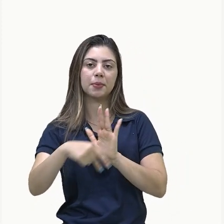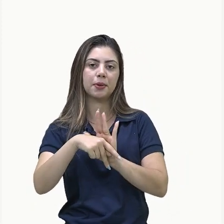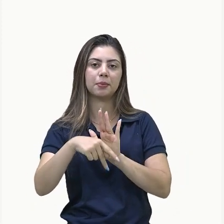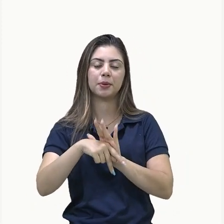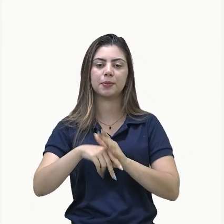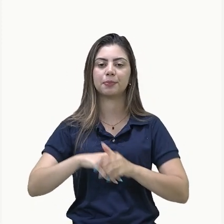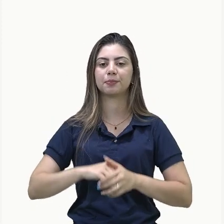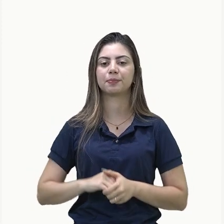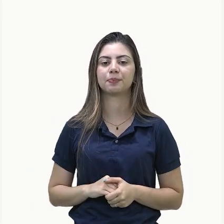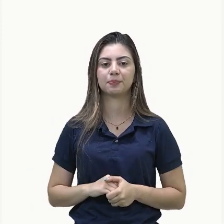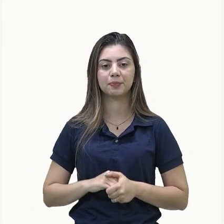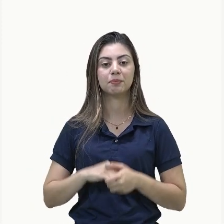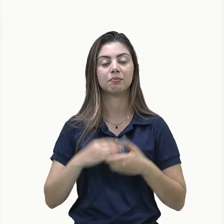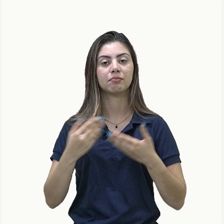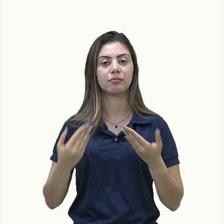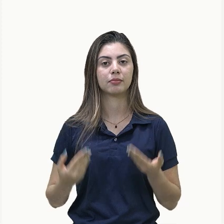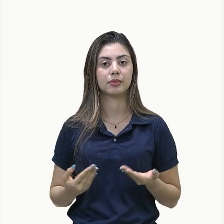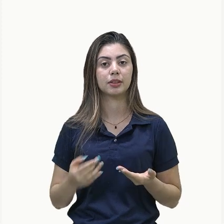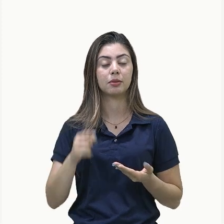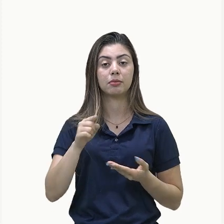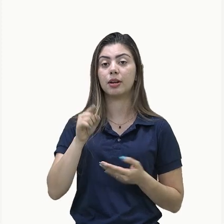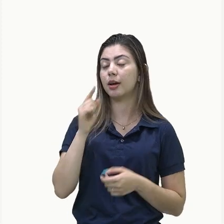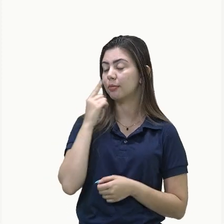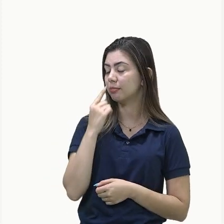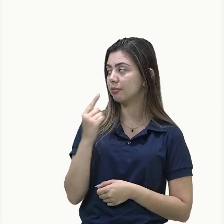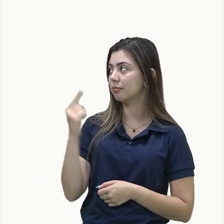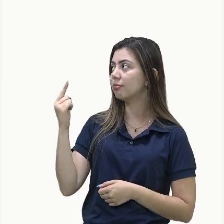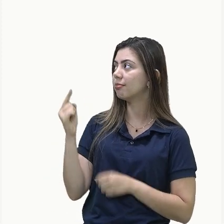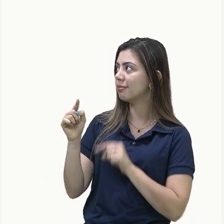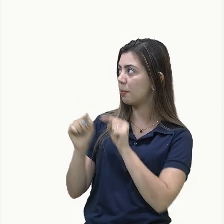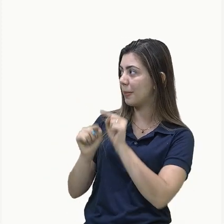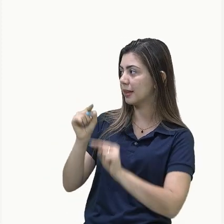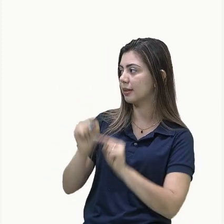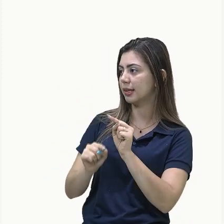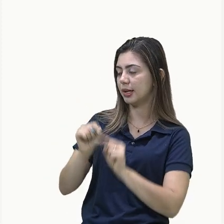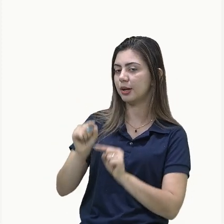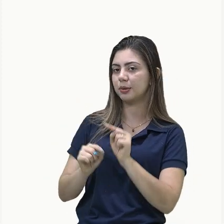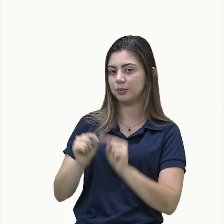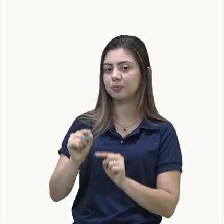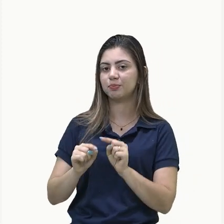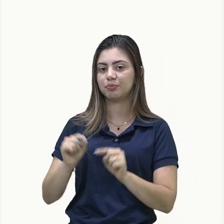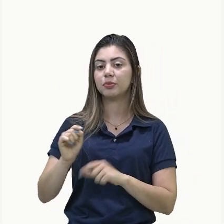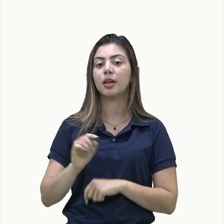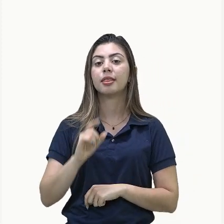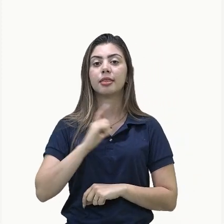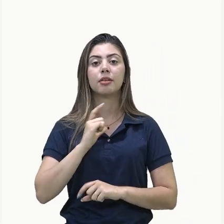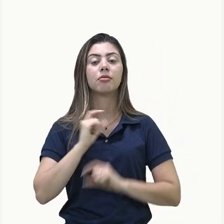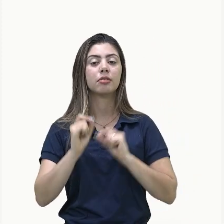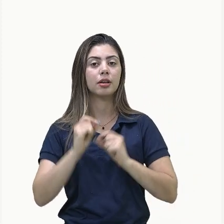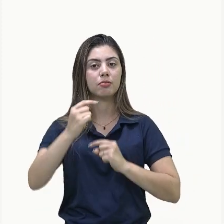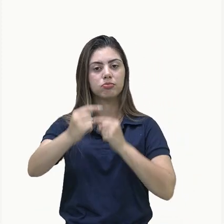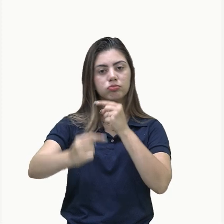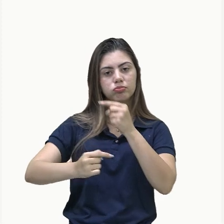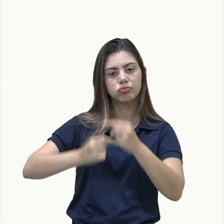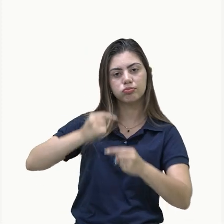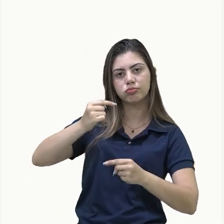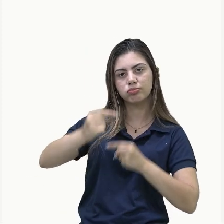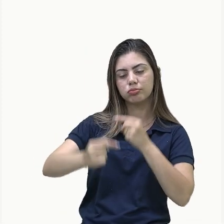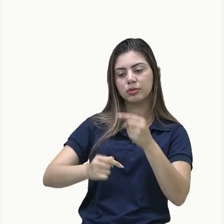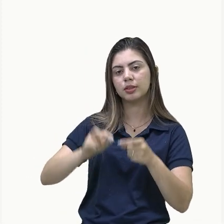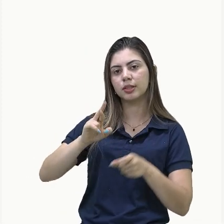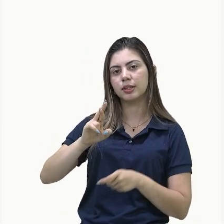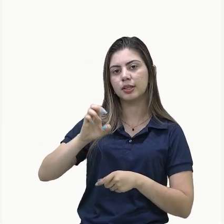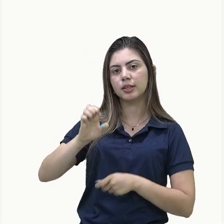feitos. Então, esses dispositivos aí, né, também são chamados de resistência, porque se opõem à passagem